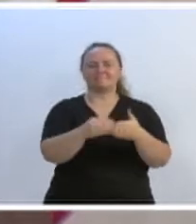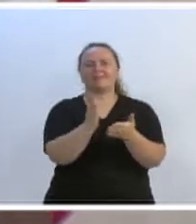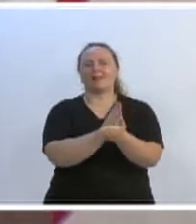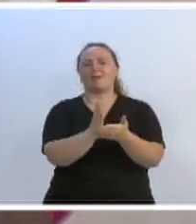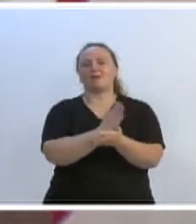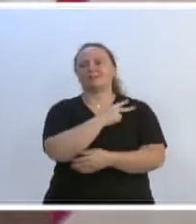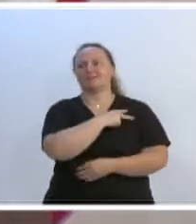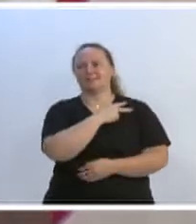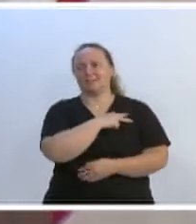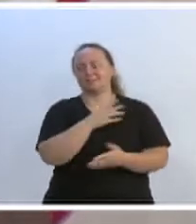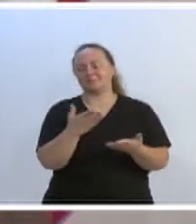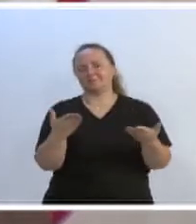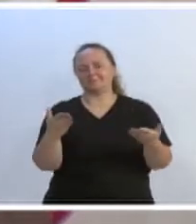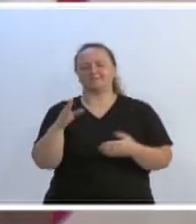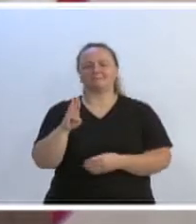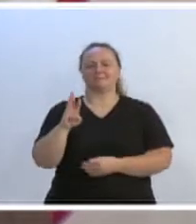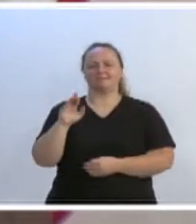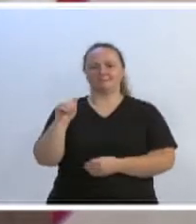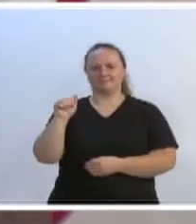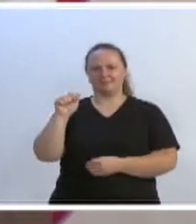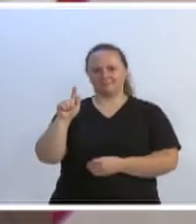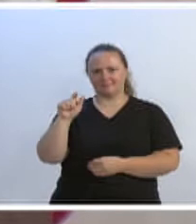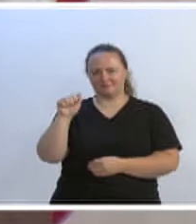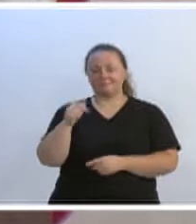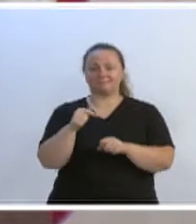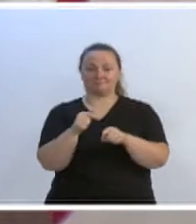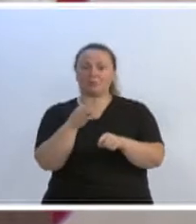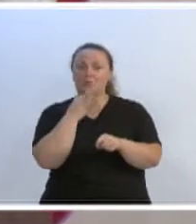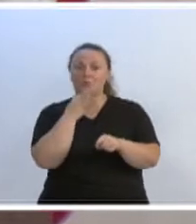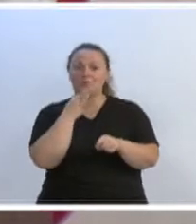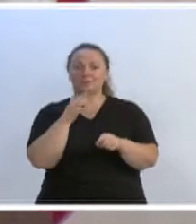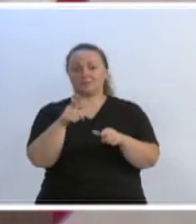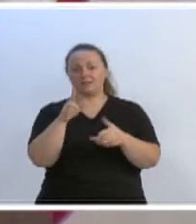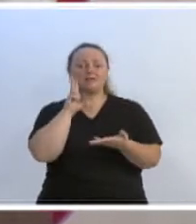ação muito afirmativa em relação a, através das ações do presente, a